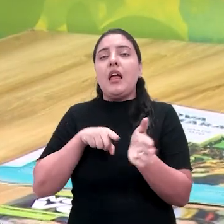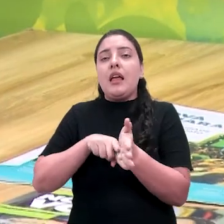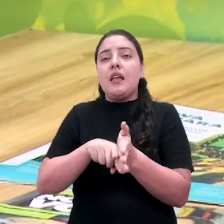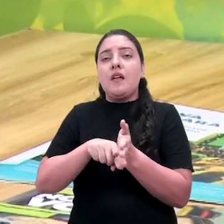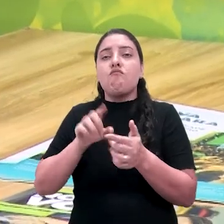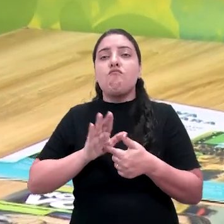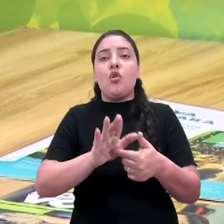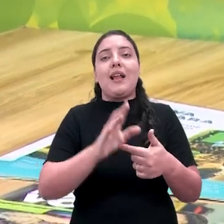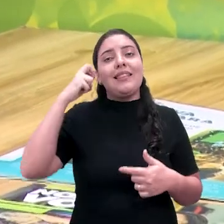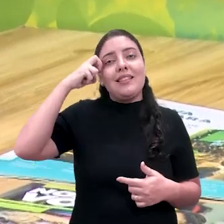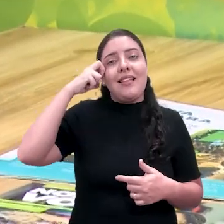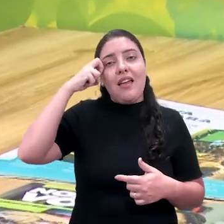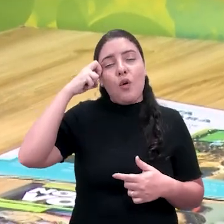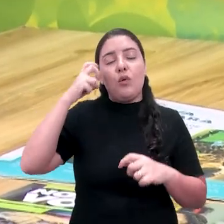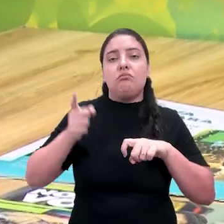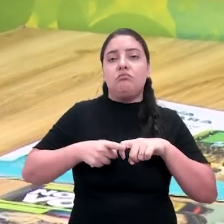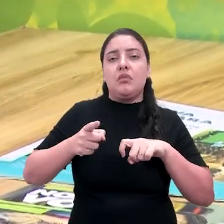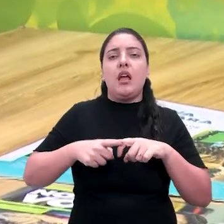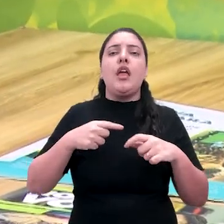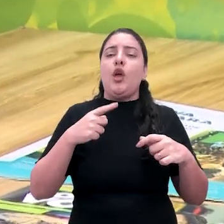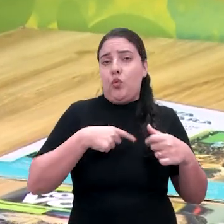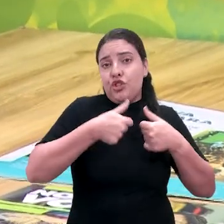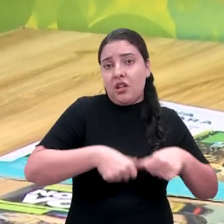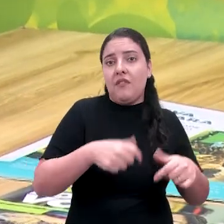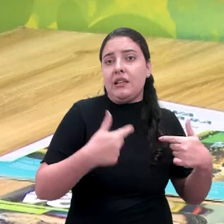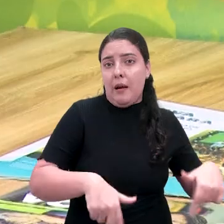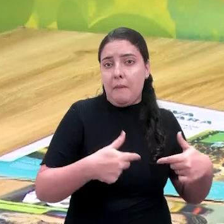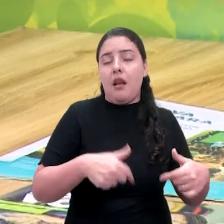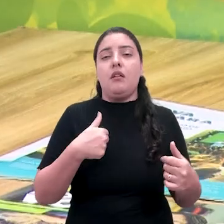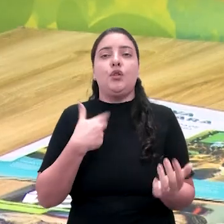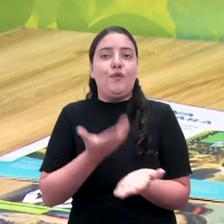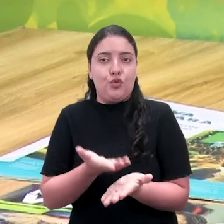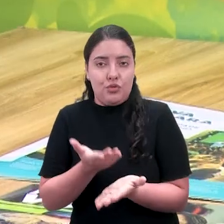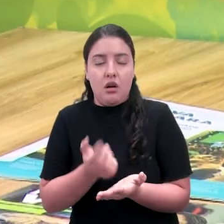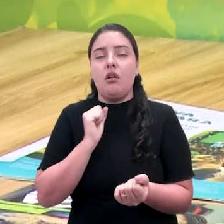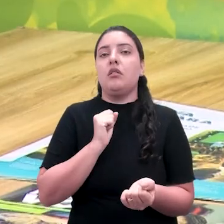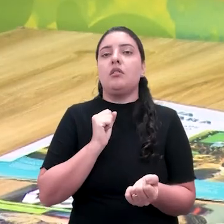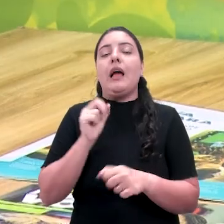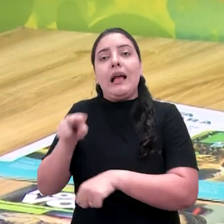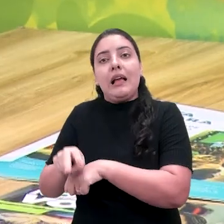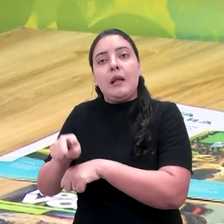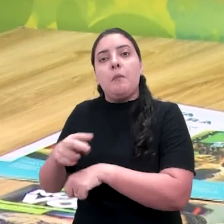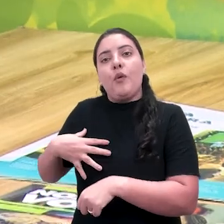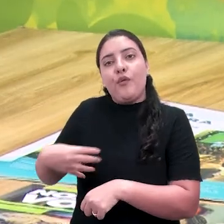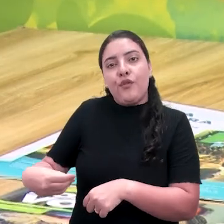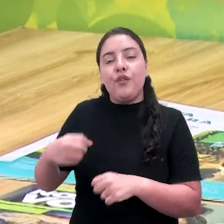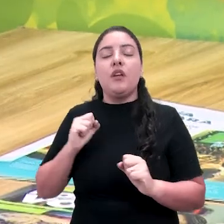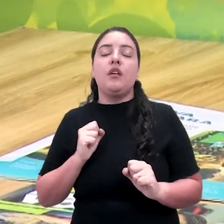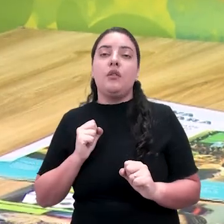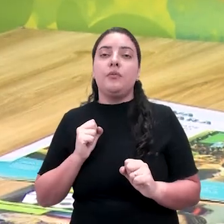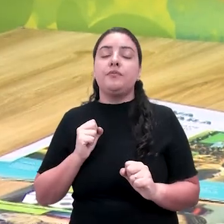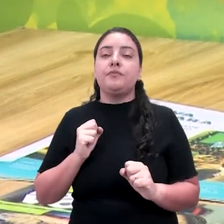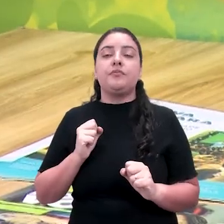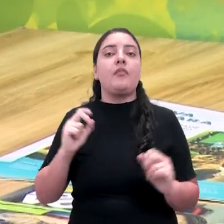para neuro, né? E eu tava trabalhando, tava estudando, tava criando o meu filho.